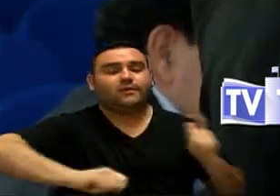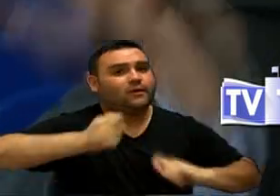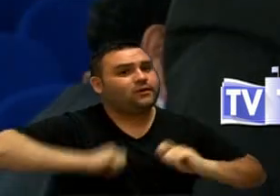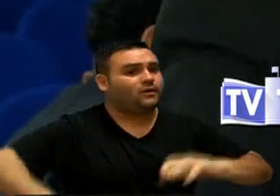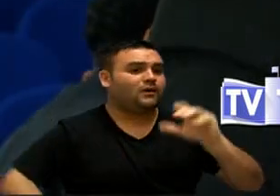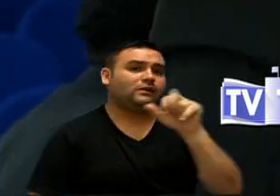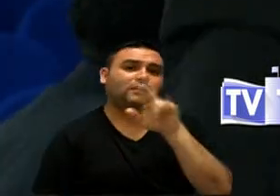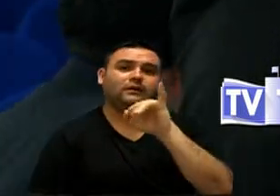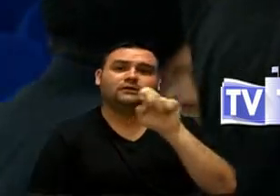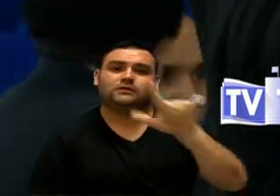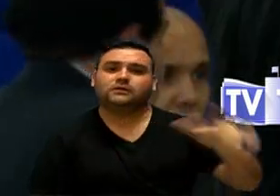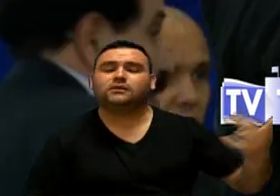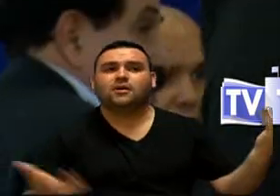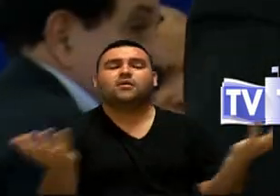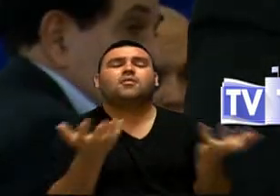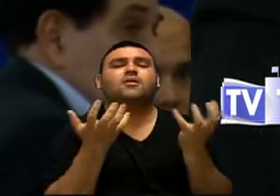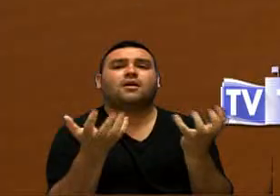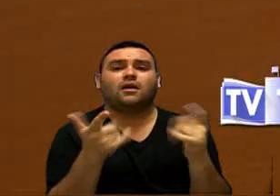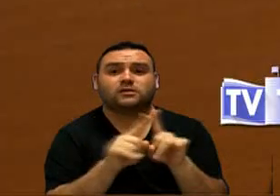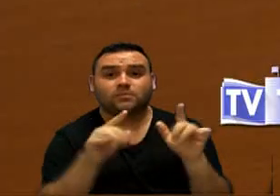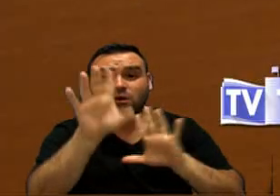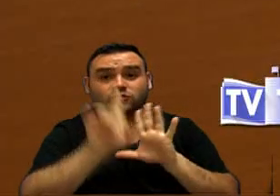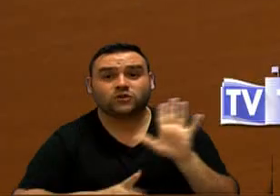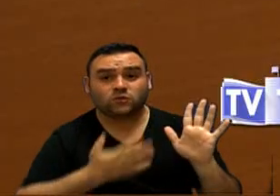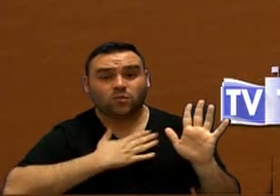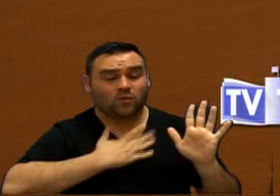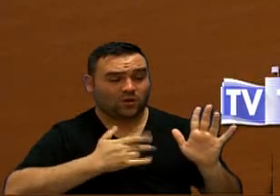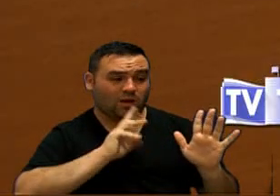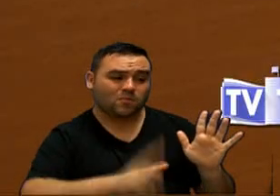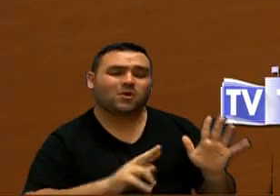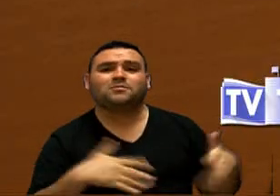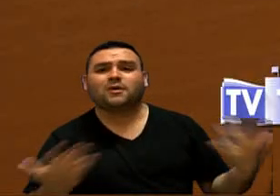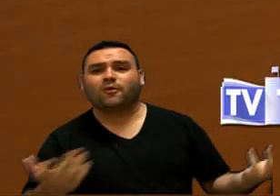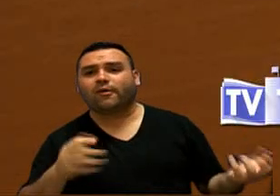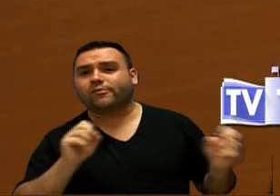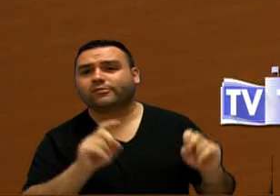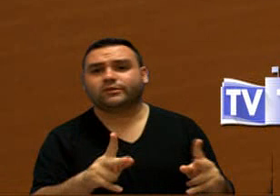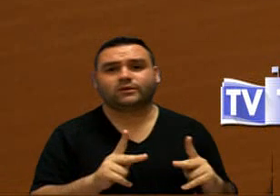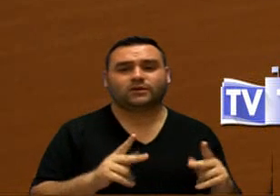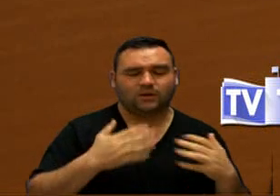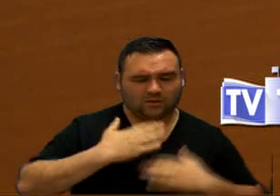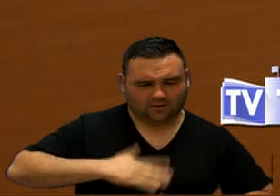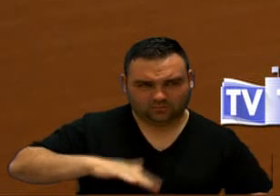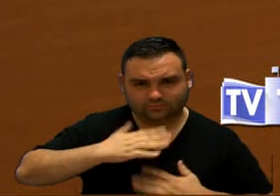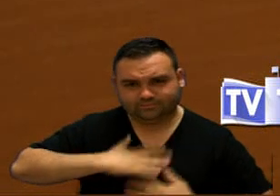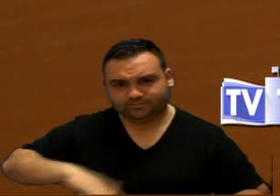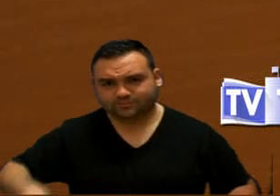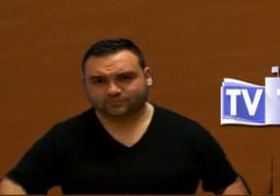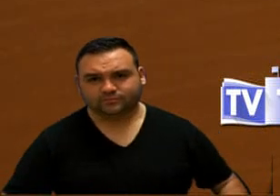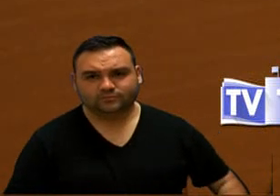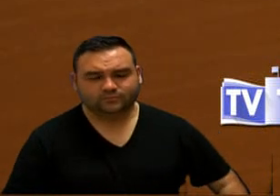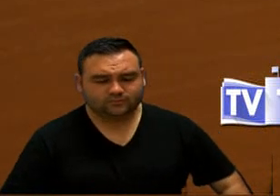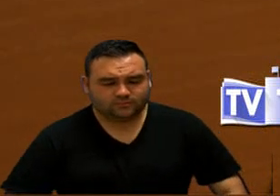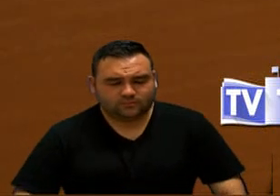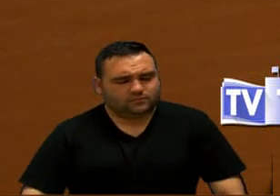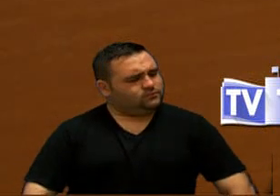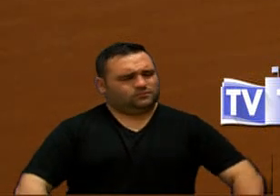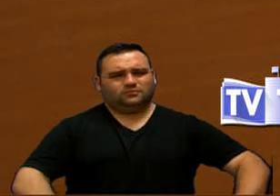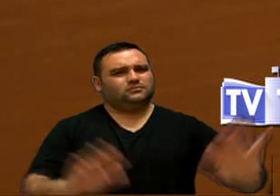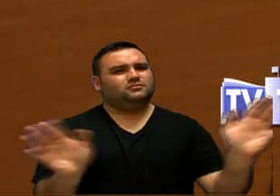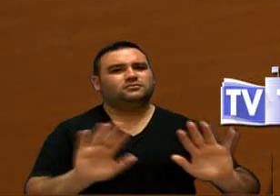Carreal, do doutor Deli. Mas vamos... Só quero só o direito de resposta. Então, qual que é o direito de resposta? Não, espera, calma.